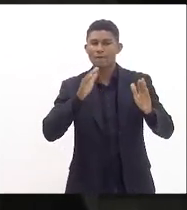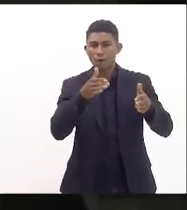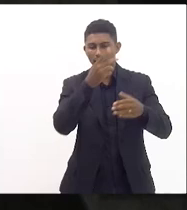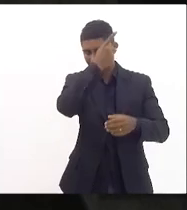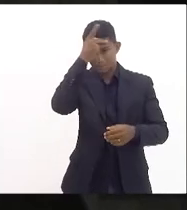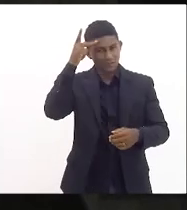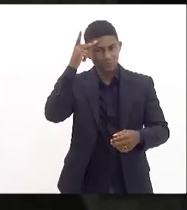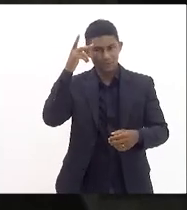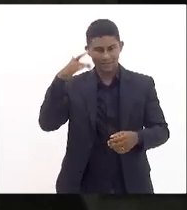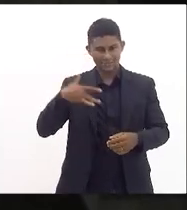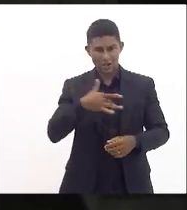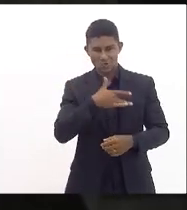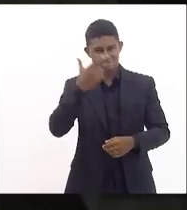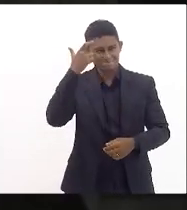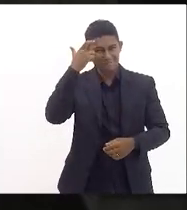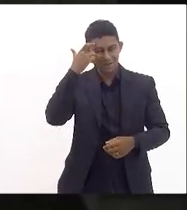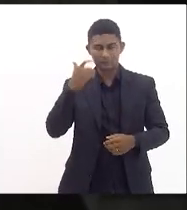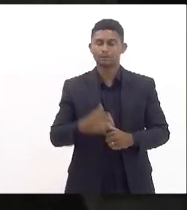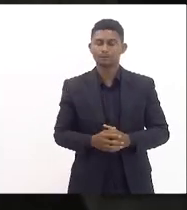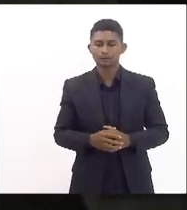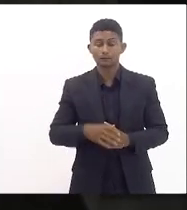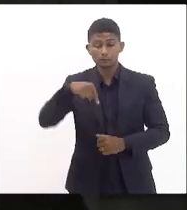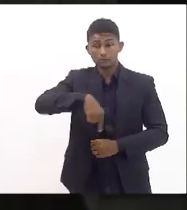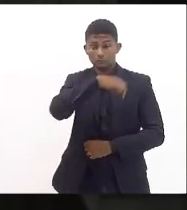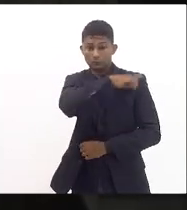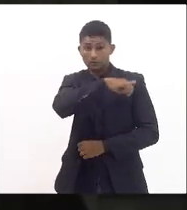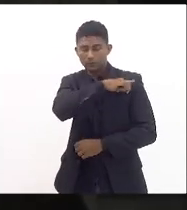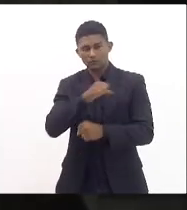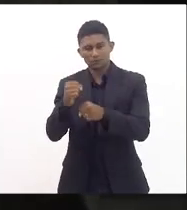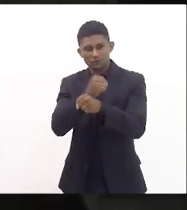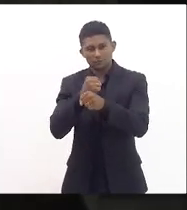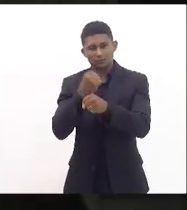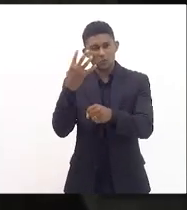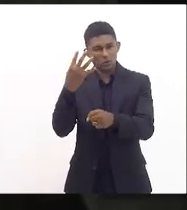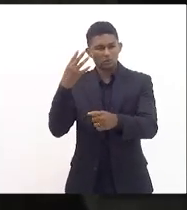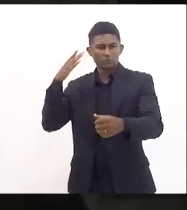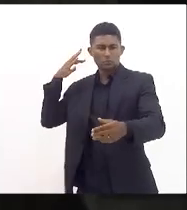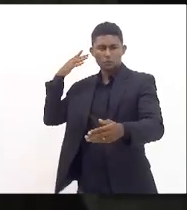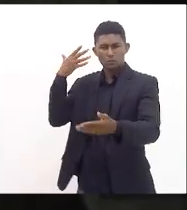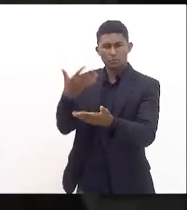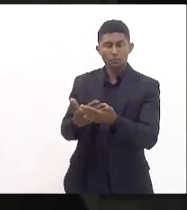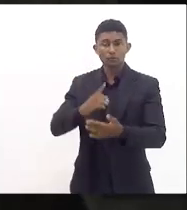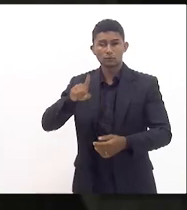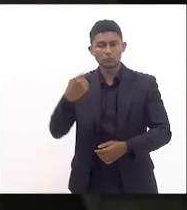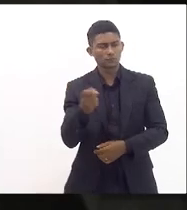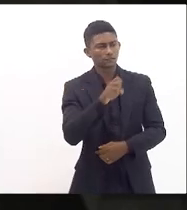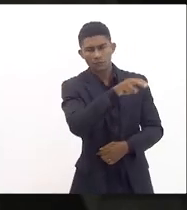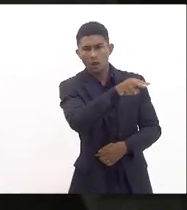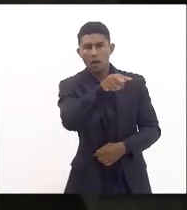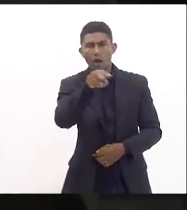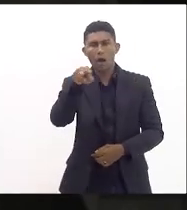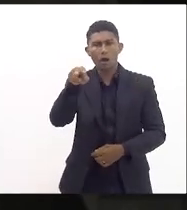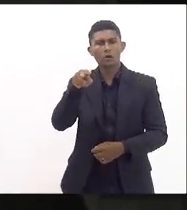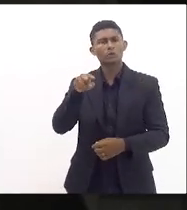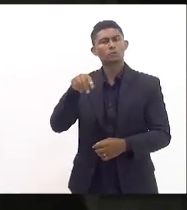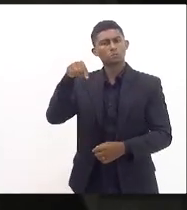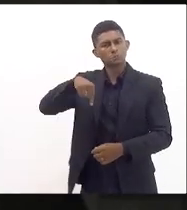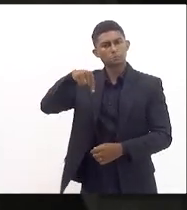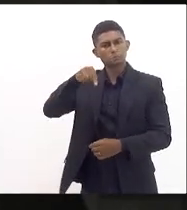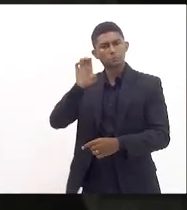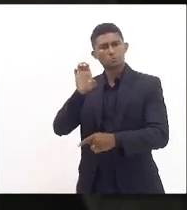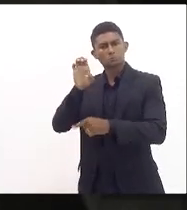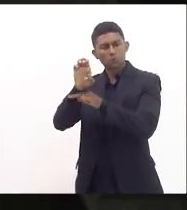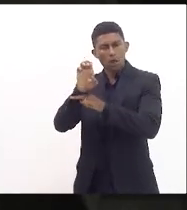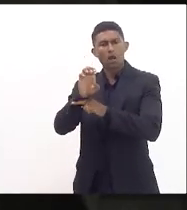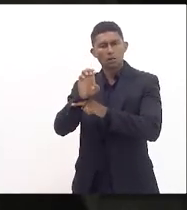temos assistido a uma participação cada vez mais substantiva do ente estadual no